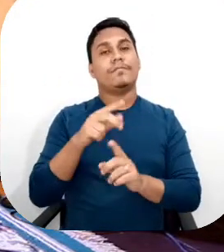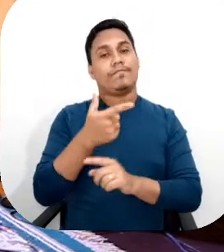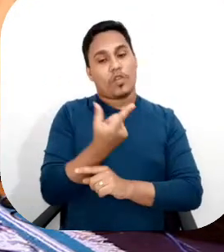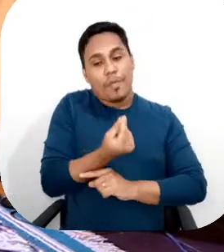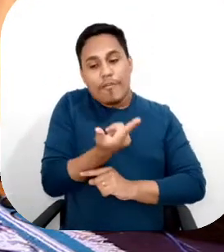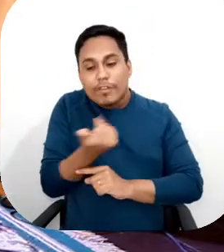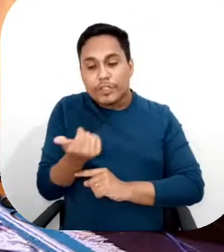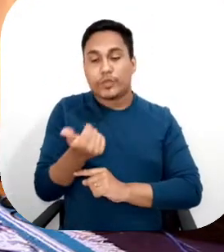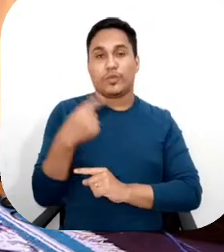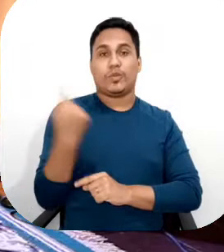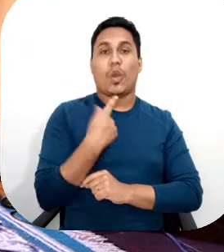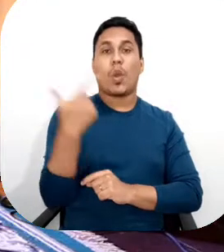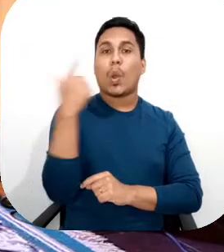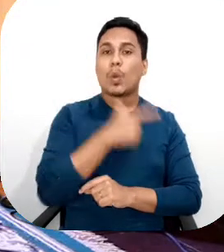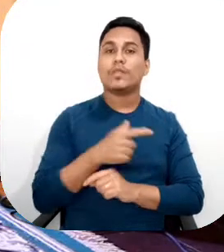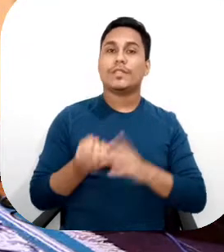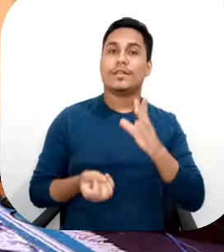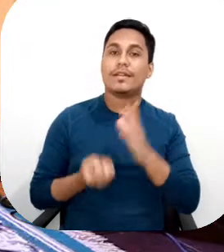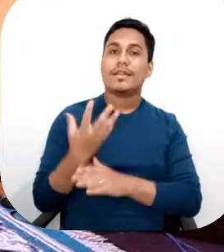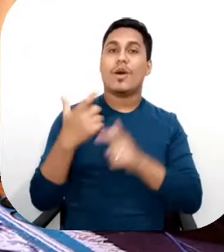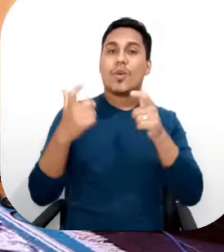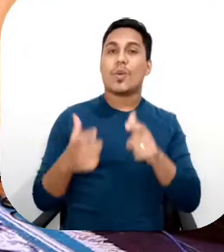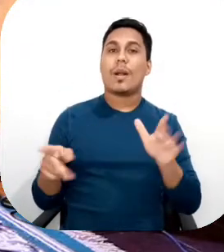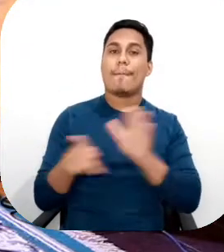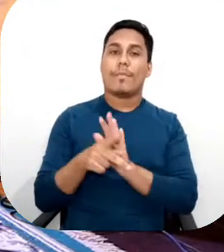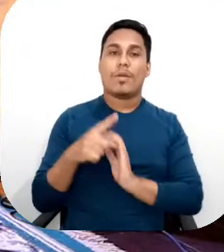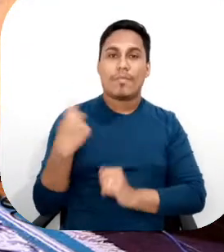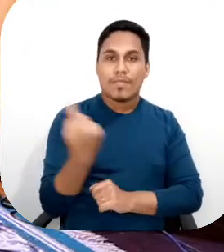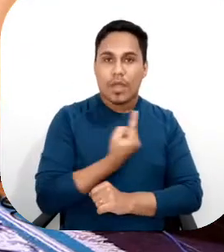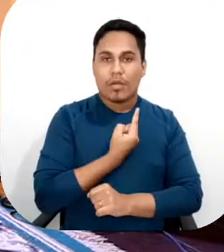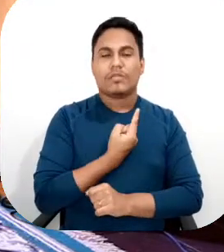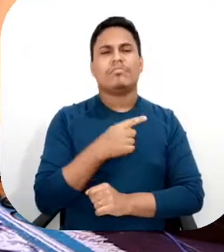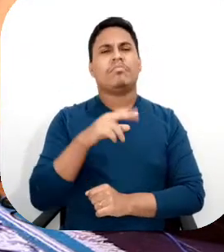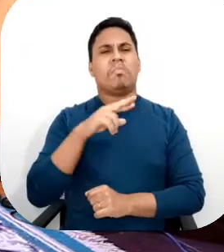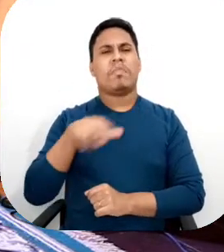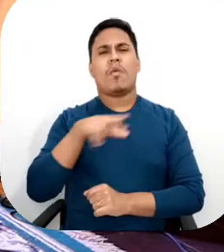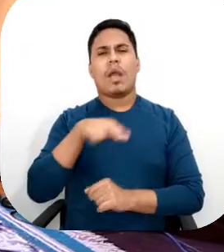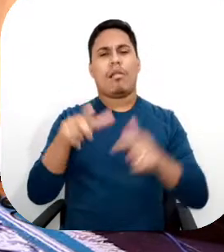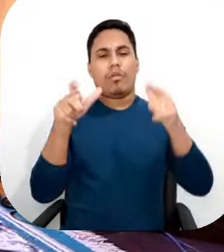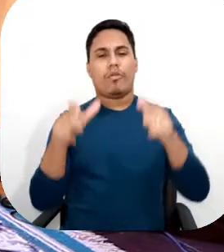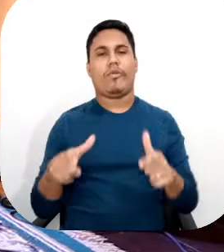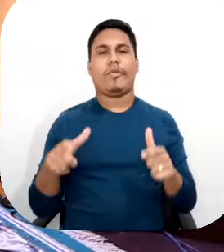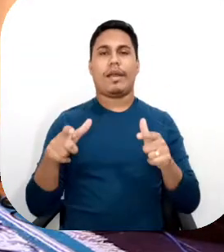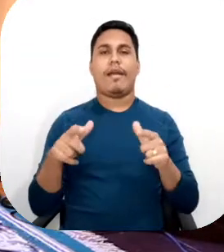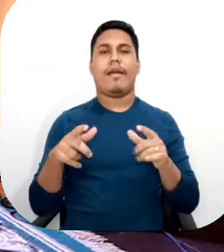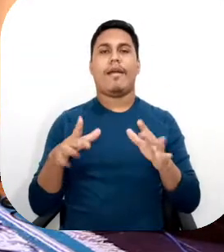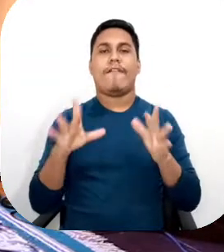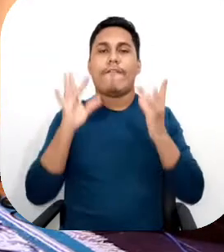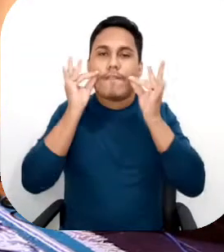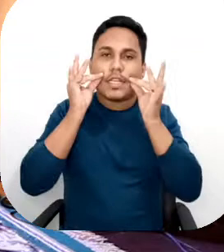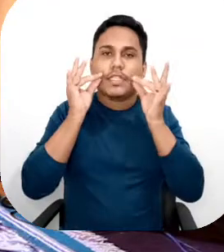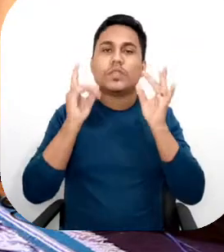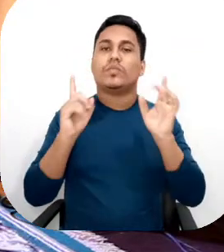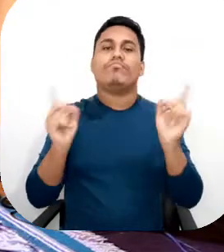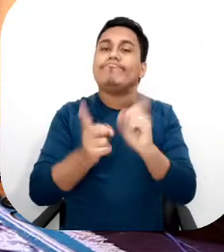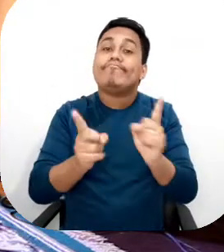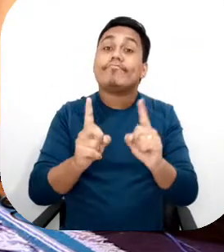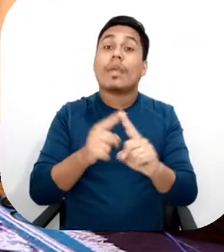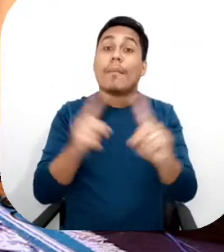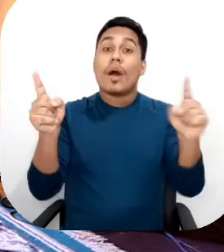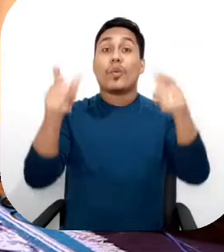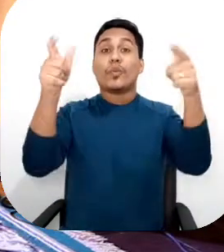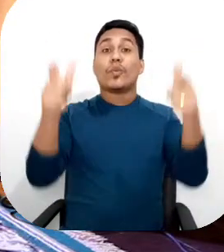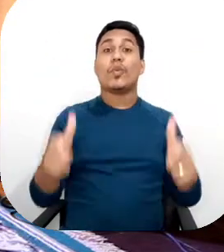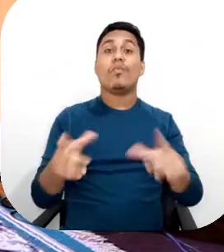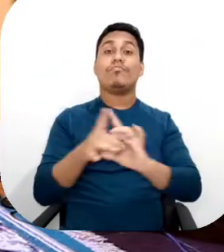2021 a gente, de fato, consiga construir esse espaço. Não só físico, mas um lugar que a gente possa